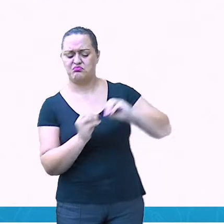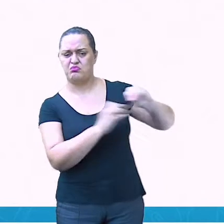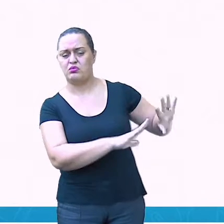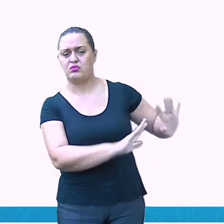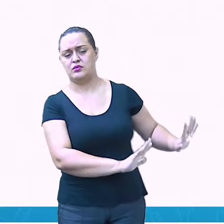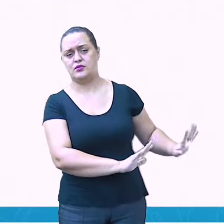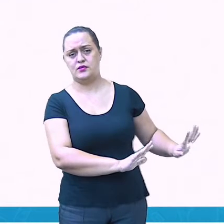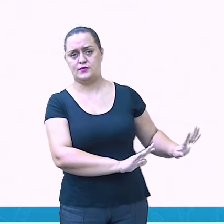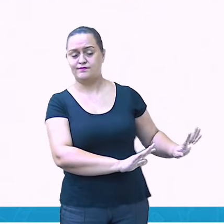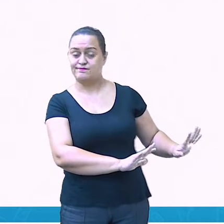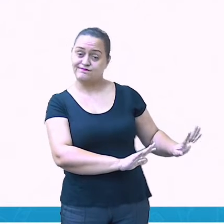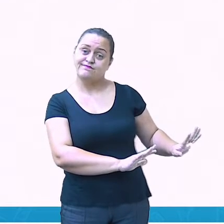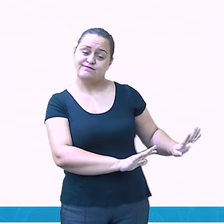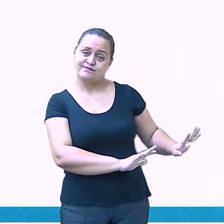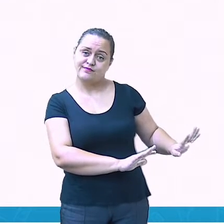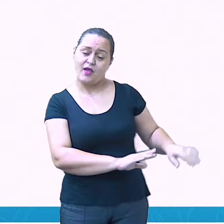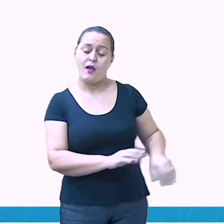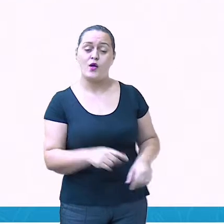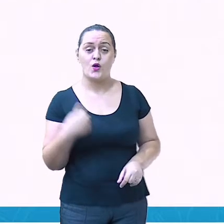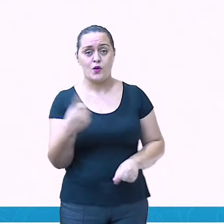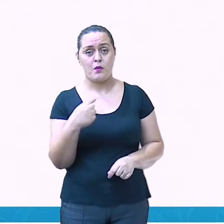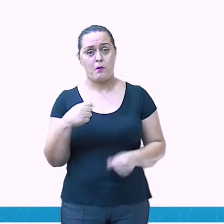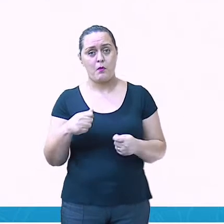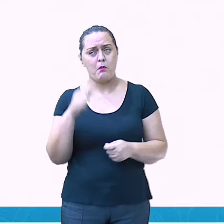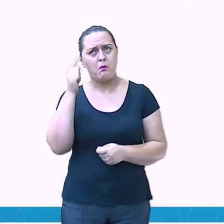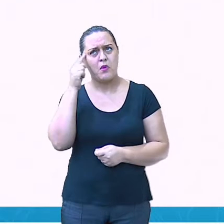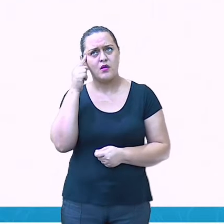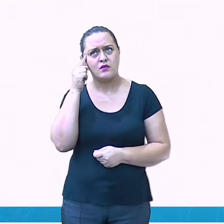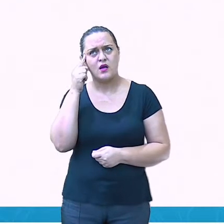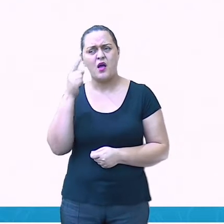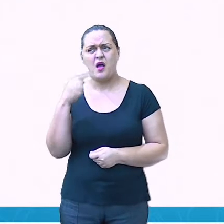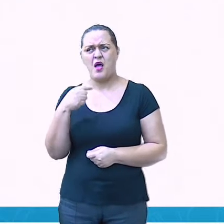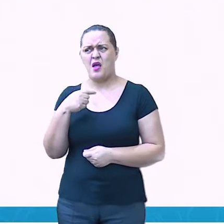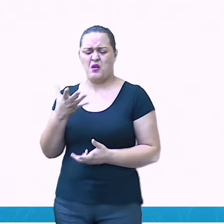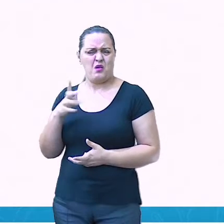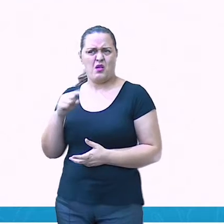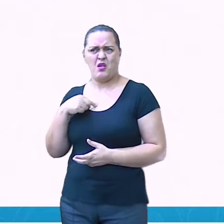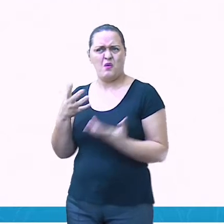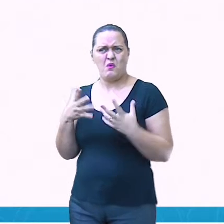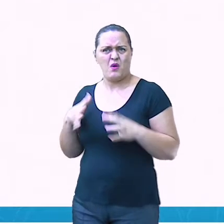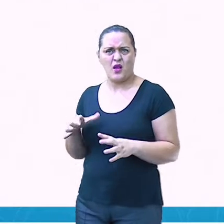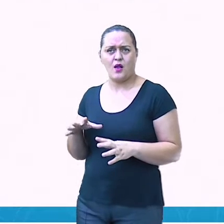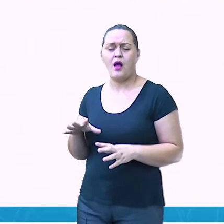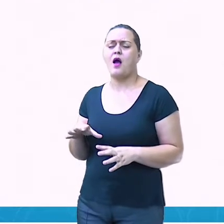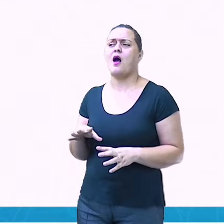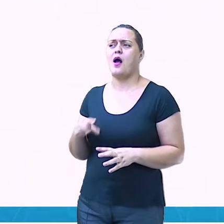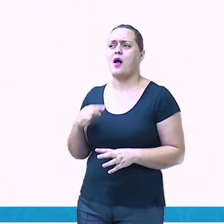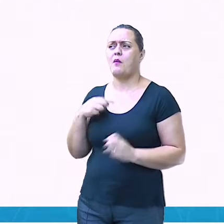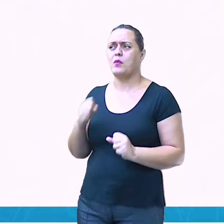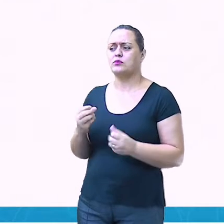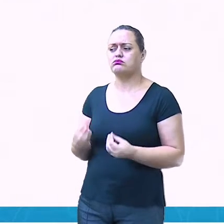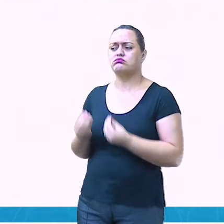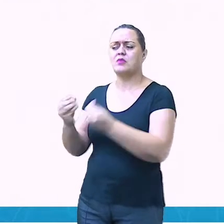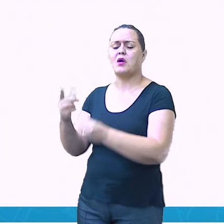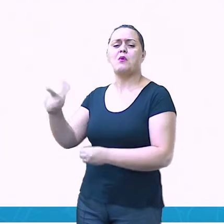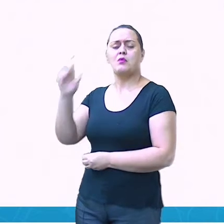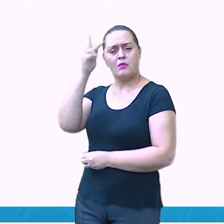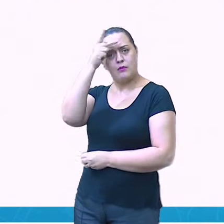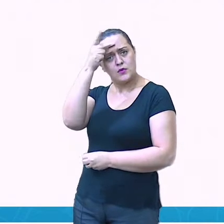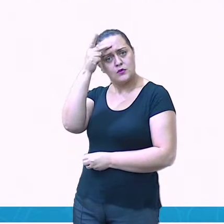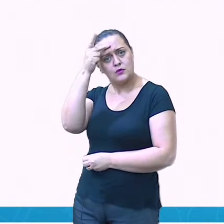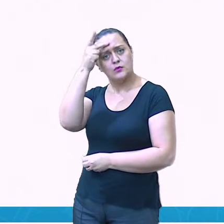utilidade para mim, mas às vezes para o outro tem, né? E a gente tem que aprender a cada dia mais reutilizar